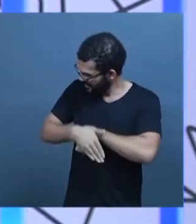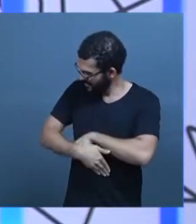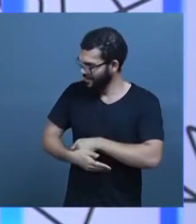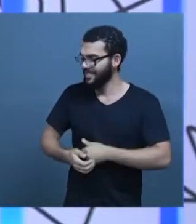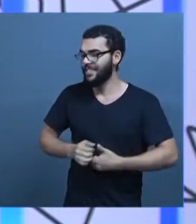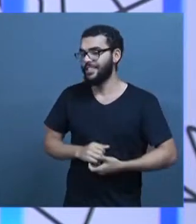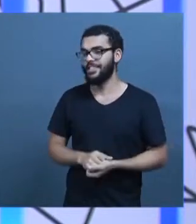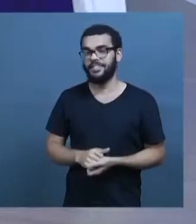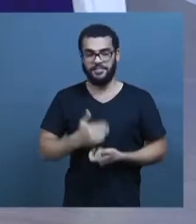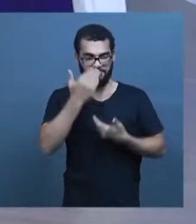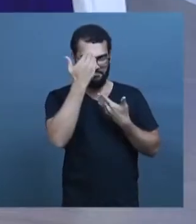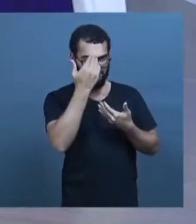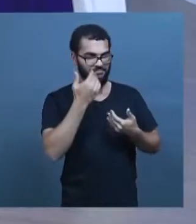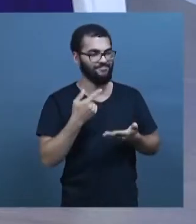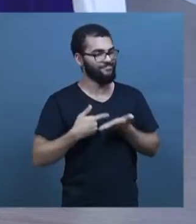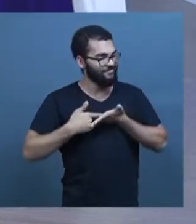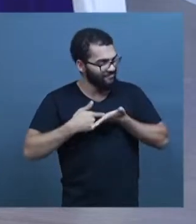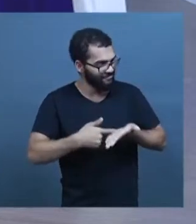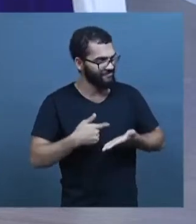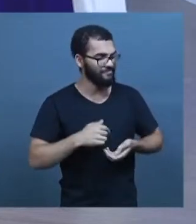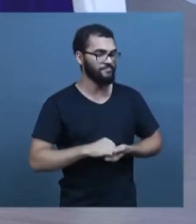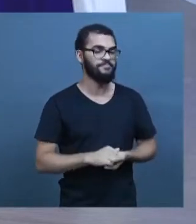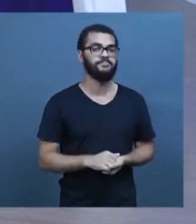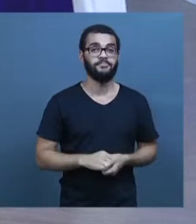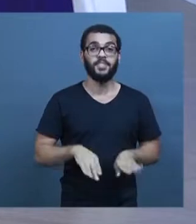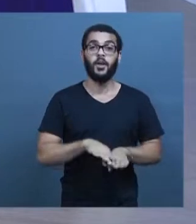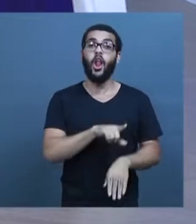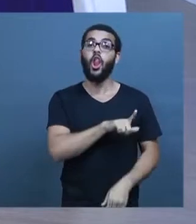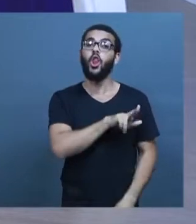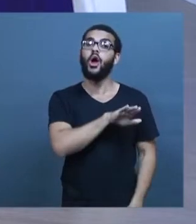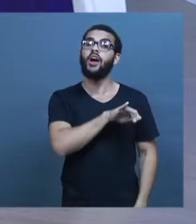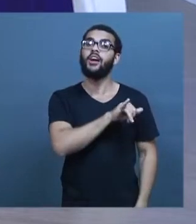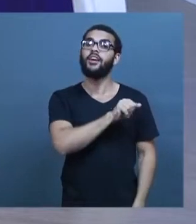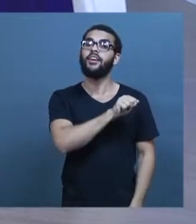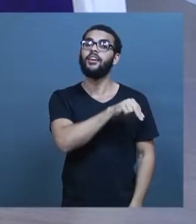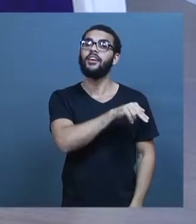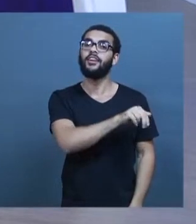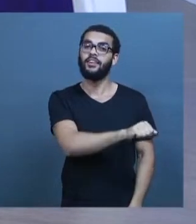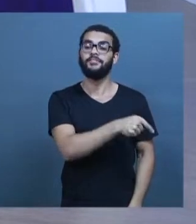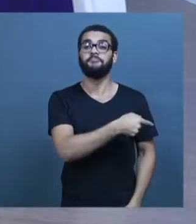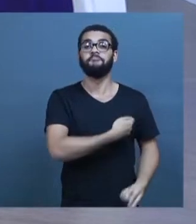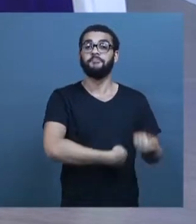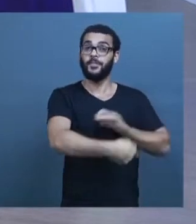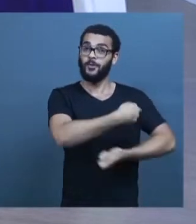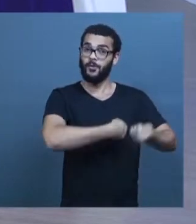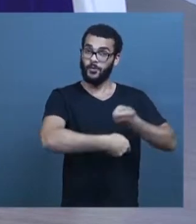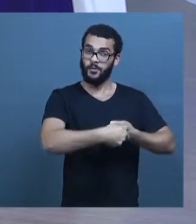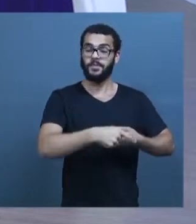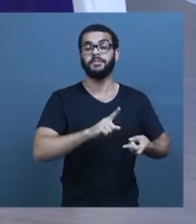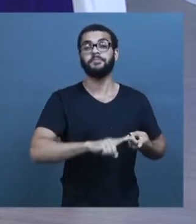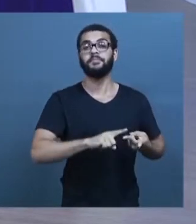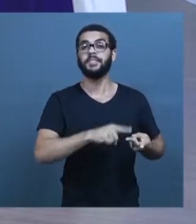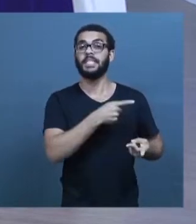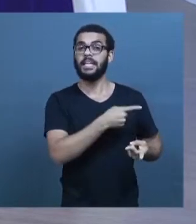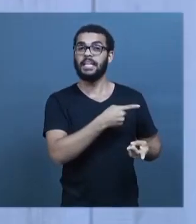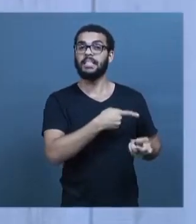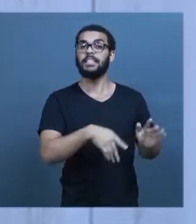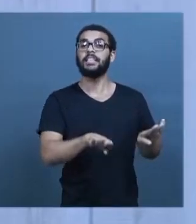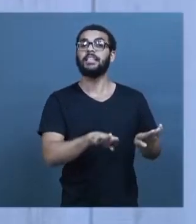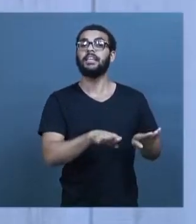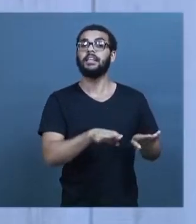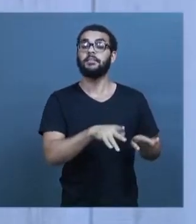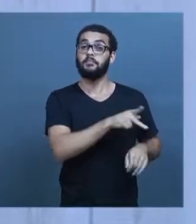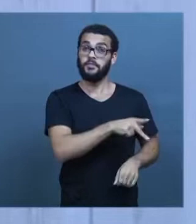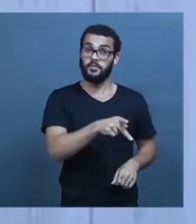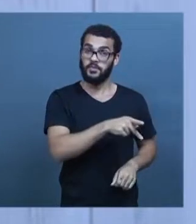pelo convite. Nós que agradecemos. E também a Luciana Carvalho, que é economista e também professora da FAGEM. Boa noite. Boa